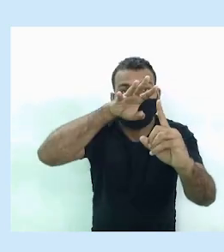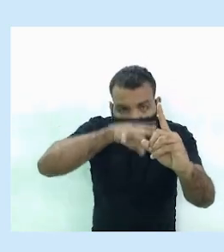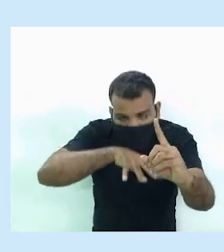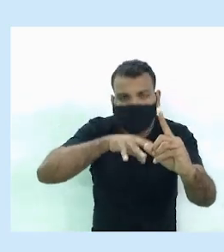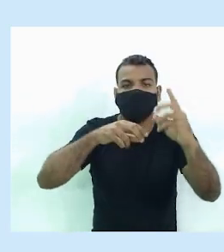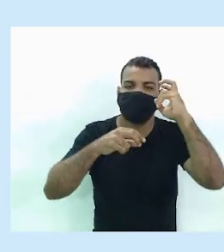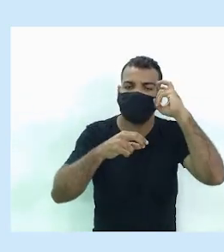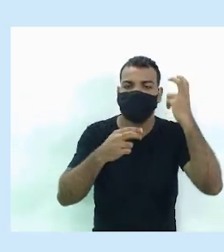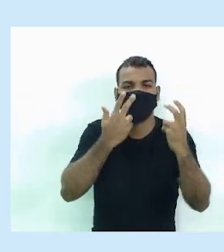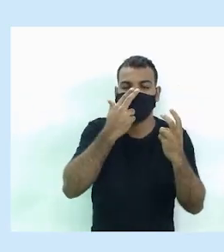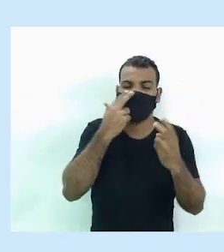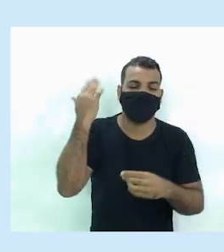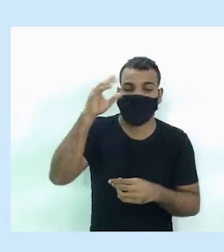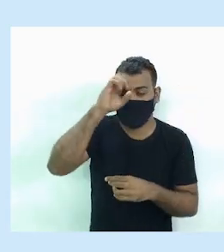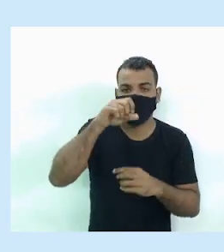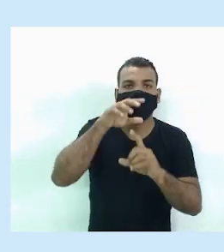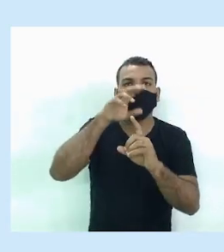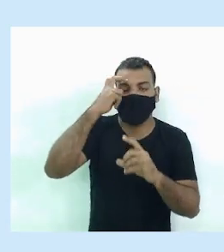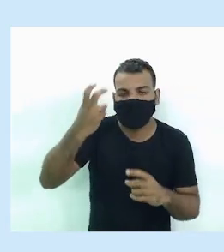vai vendo isso ao longo do curso.